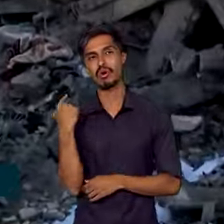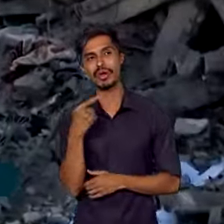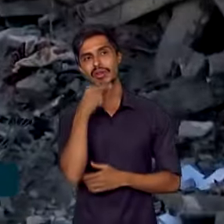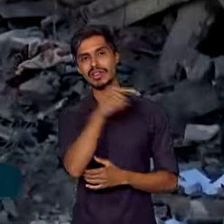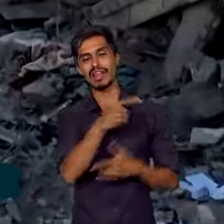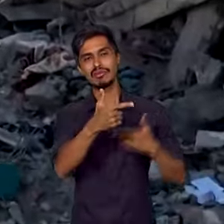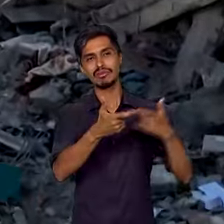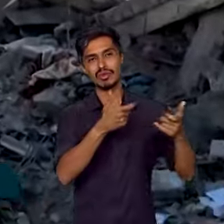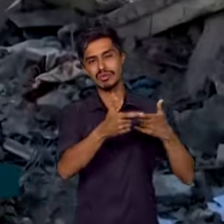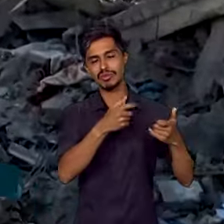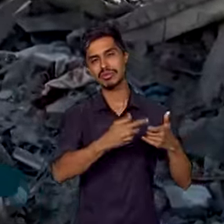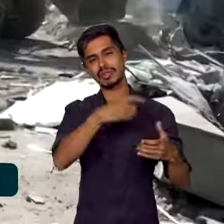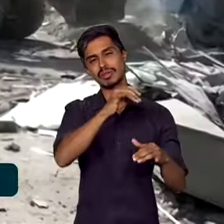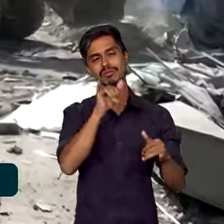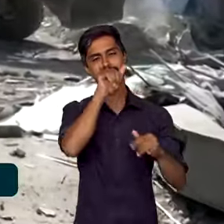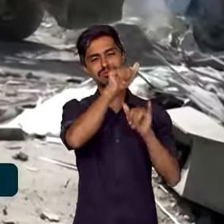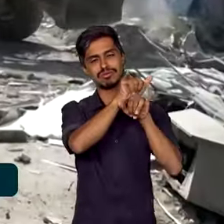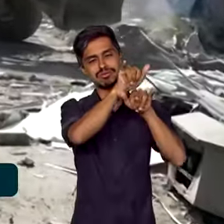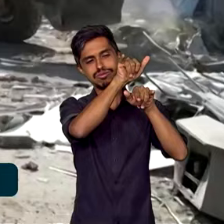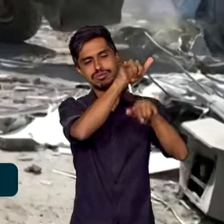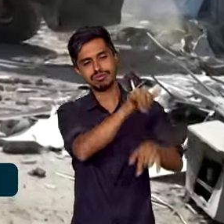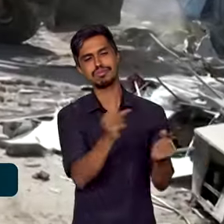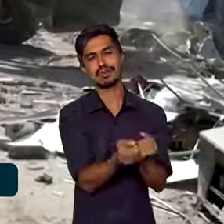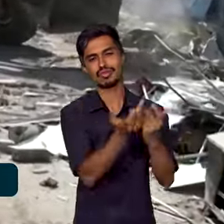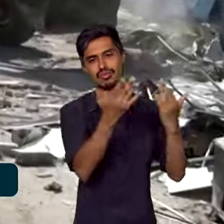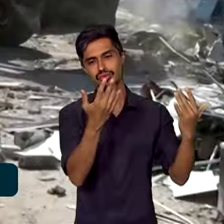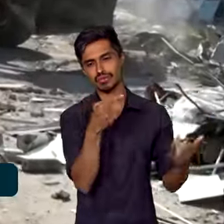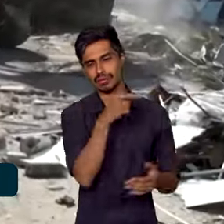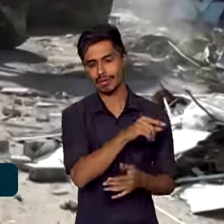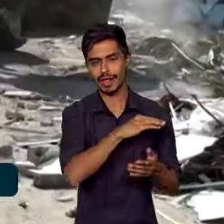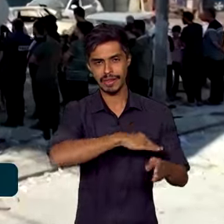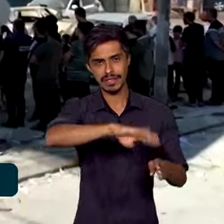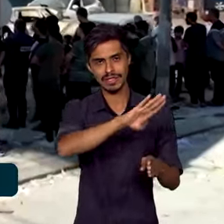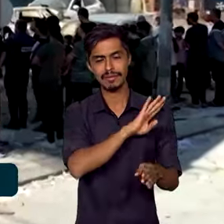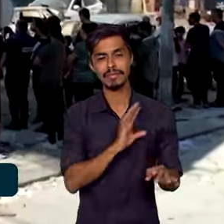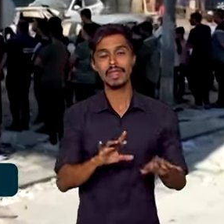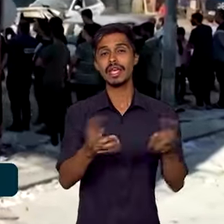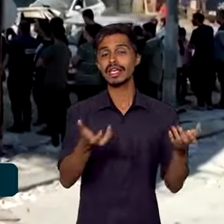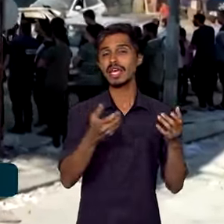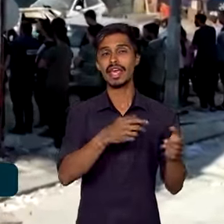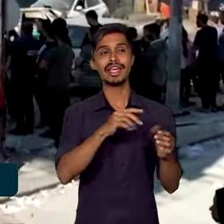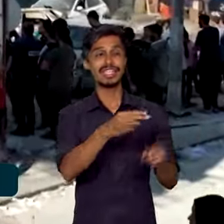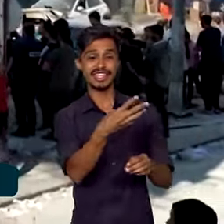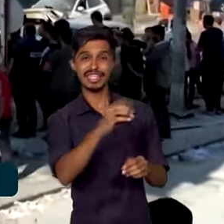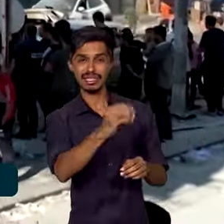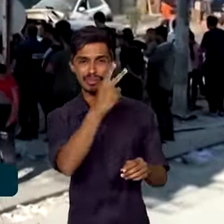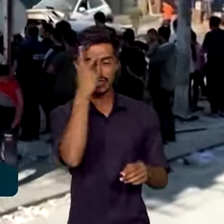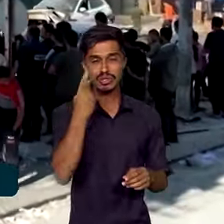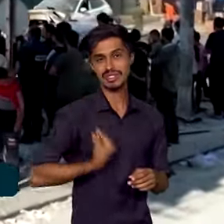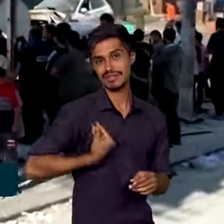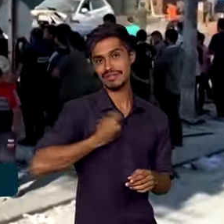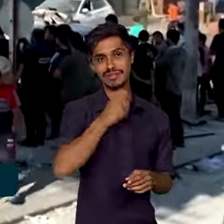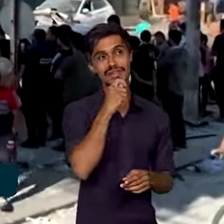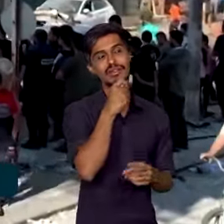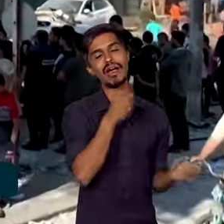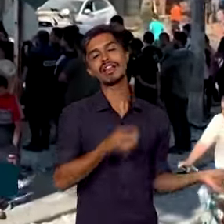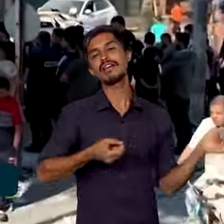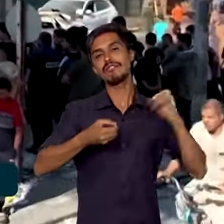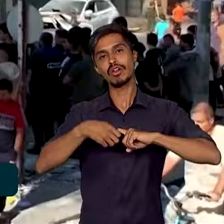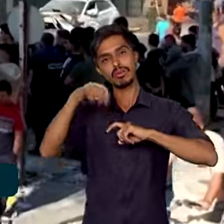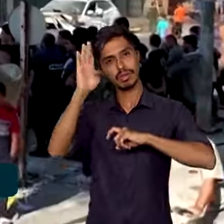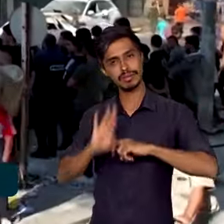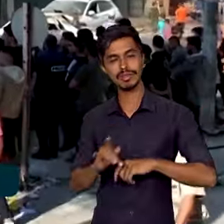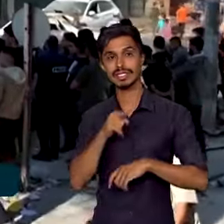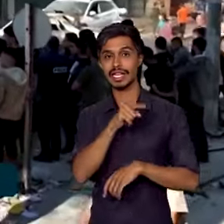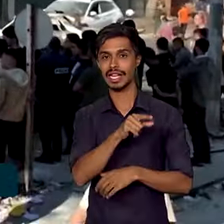nos bombardeios em Gaza. Ele quer trazer de volta ao Brasil os 30 familiares restantes que ainda estão